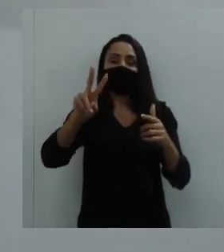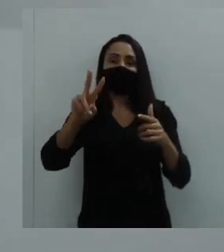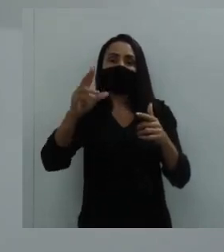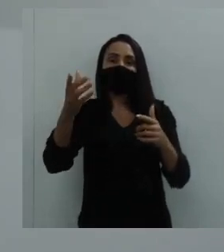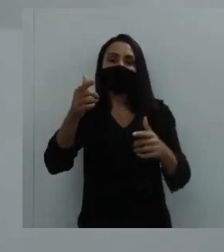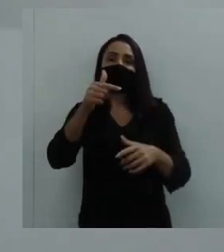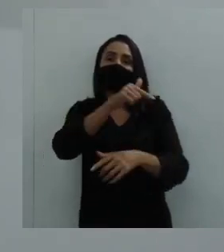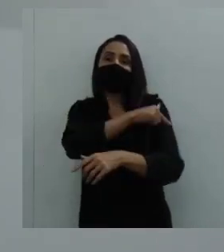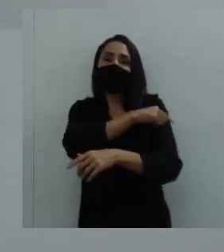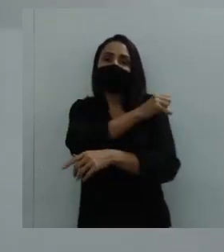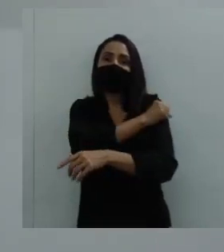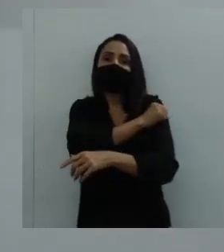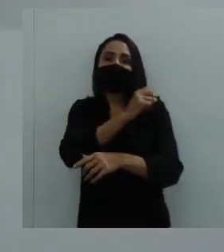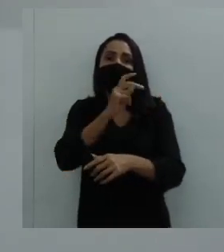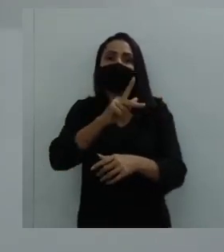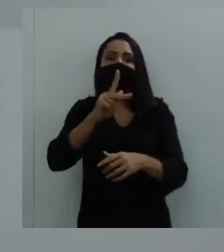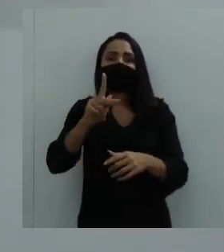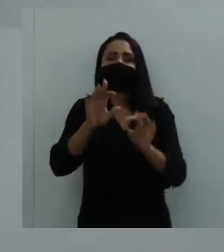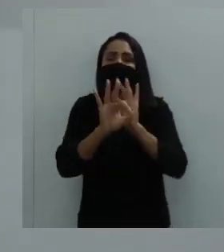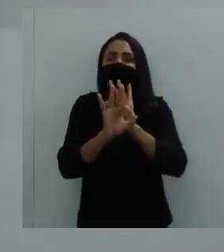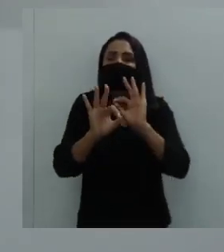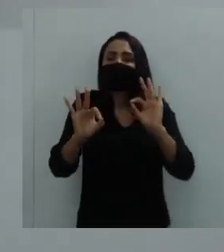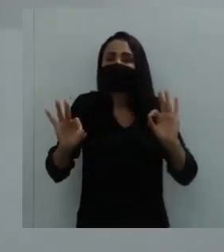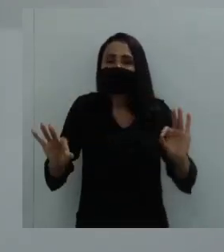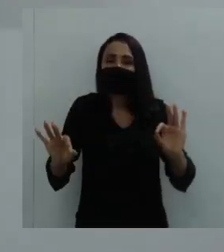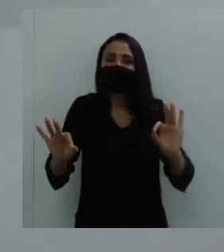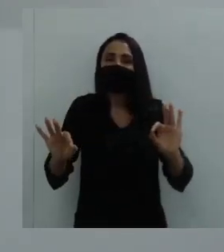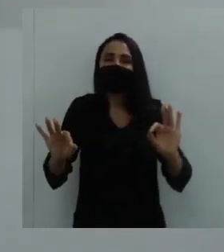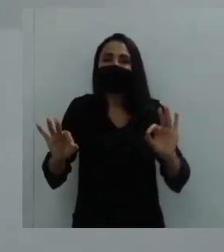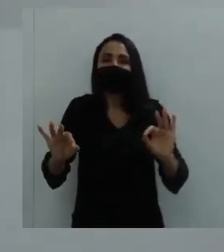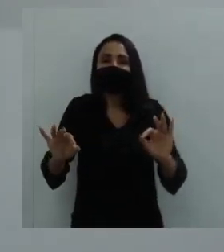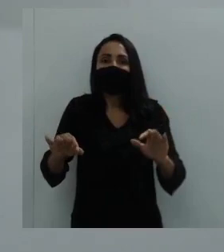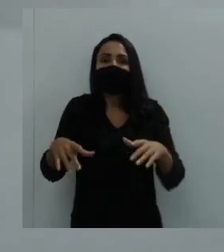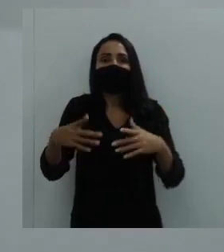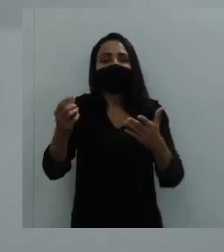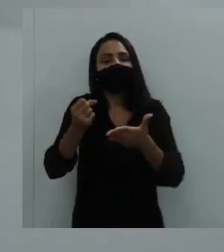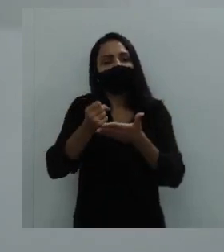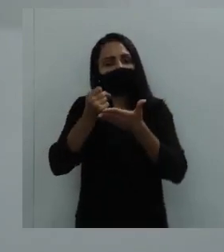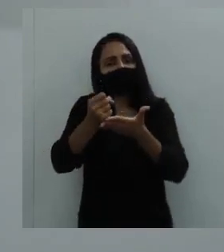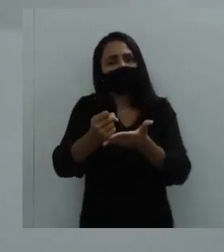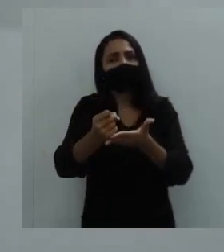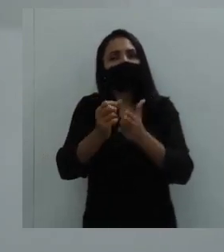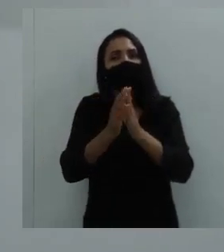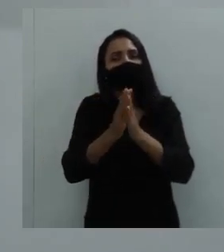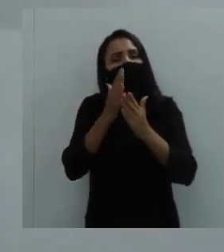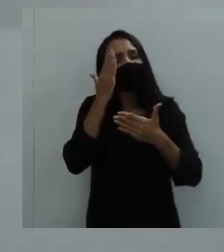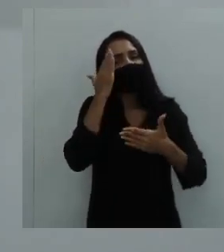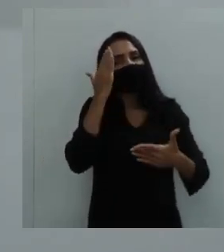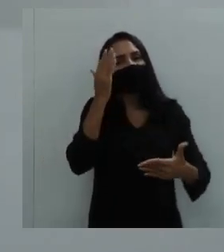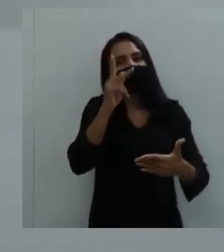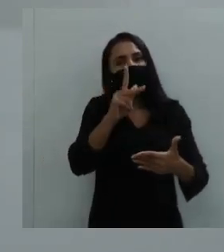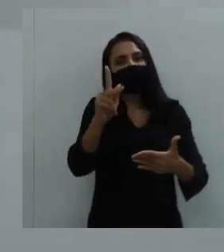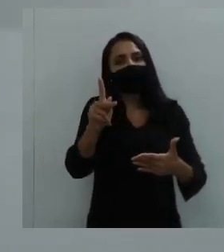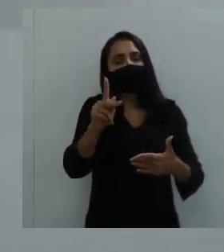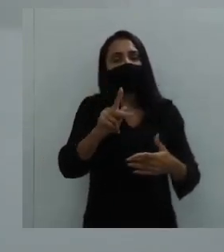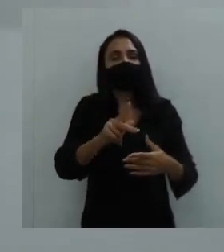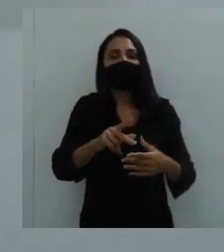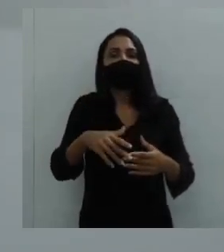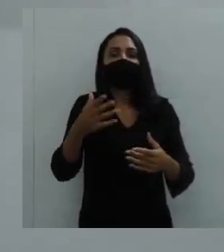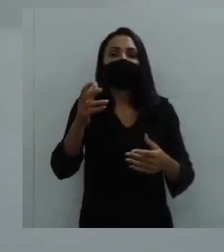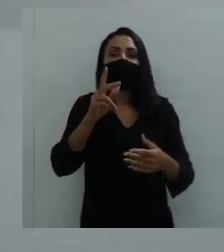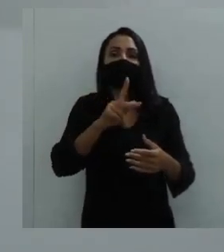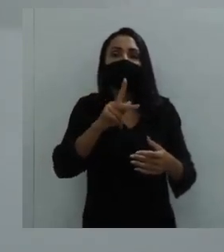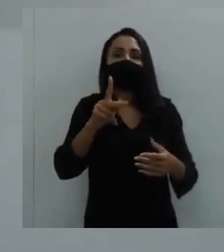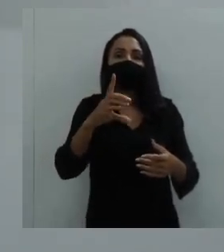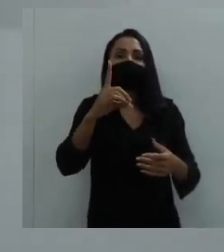8º anos. Esse professor é show e tem dado uma contribuição muito boa. Obrigado, viu, professor? O professor